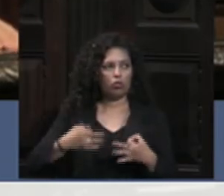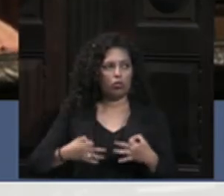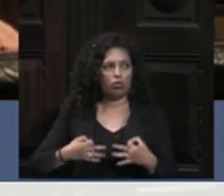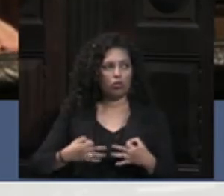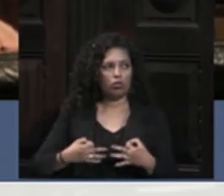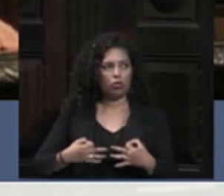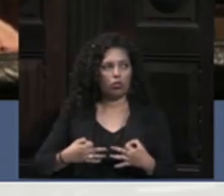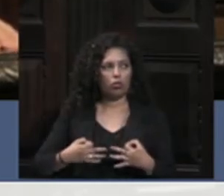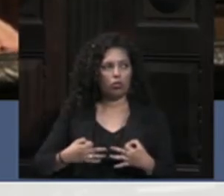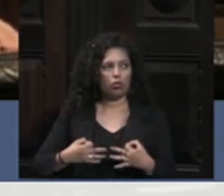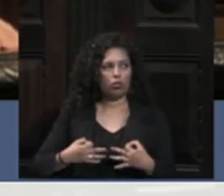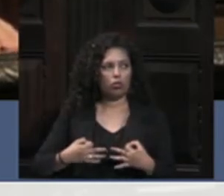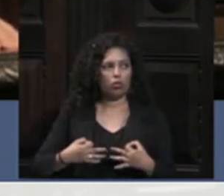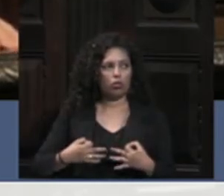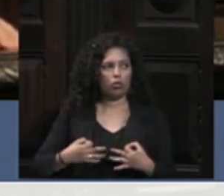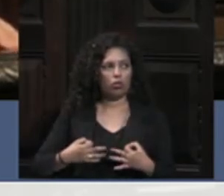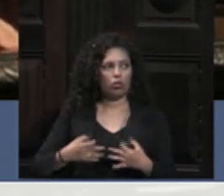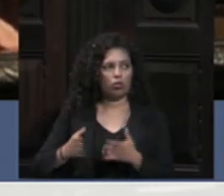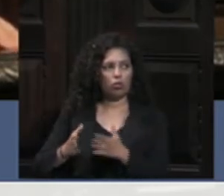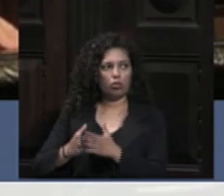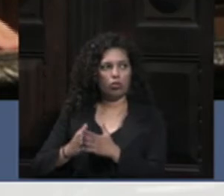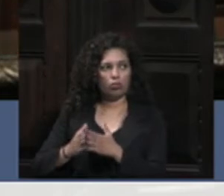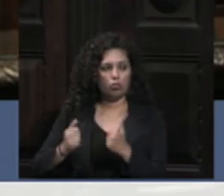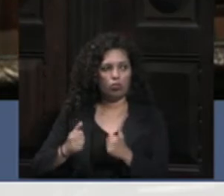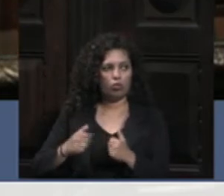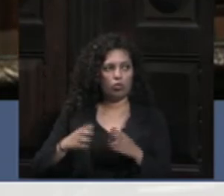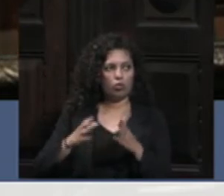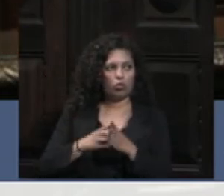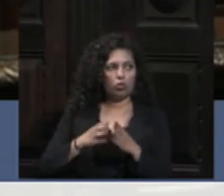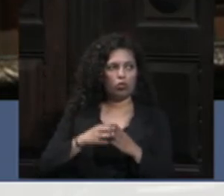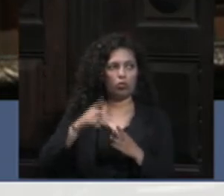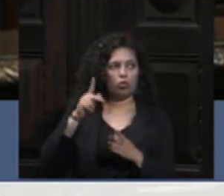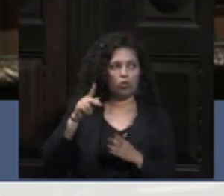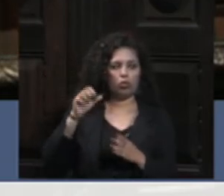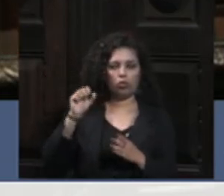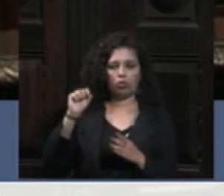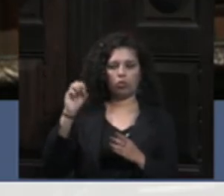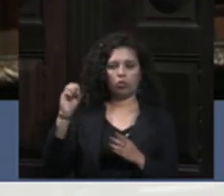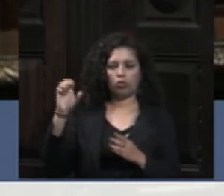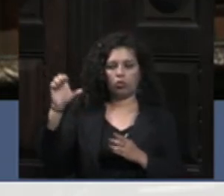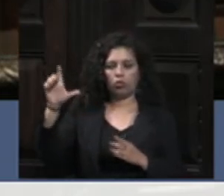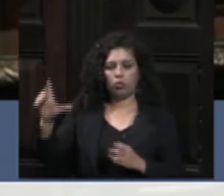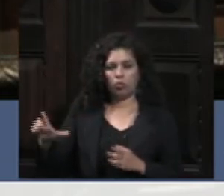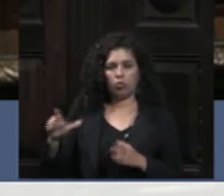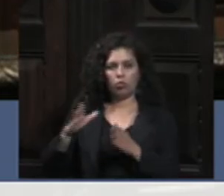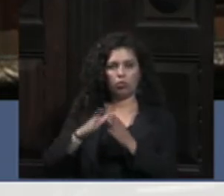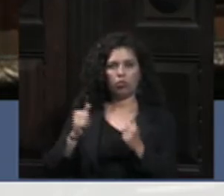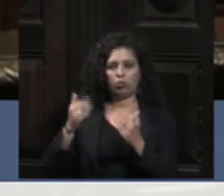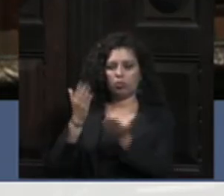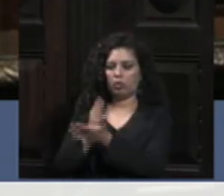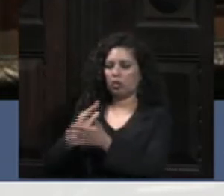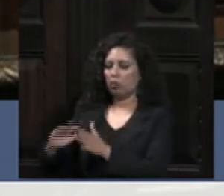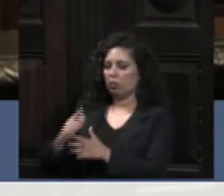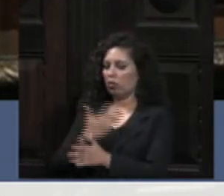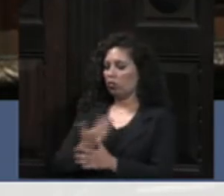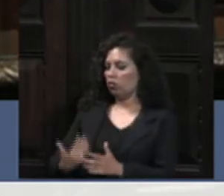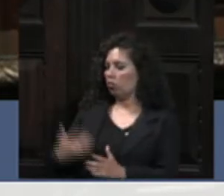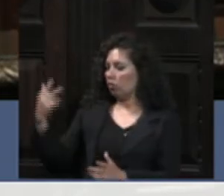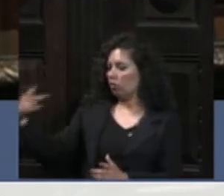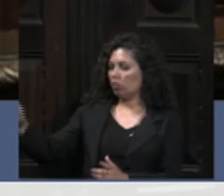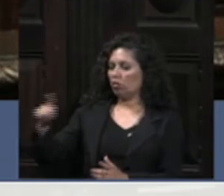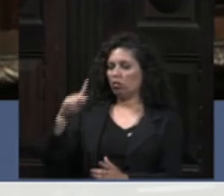um pedido feito pela nossa bancada de impeachment do governador Pezão